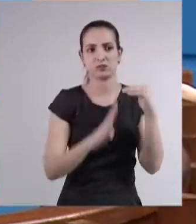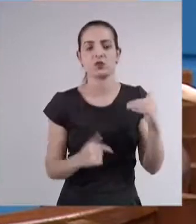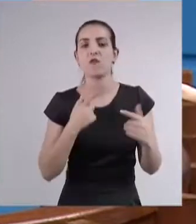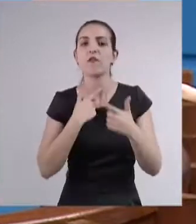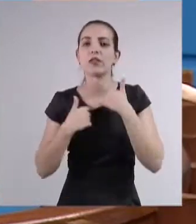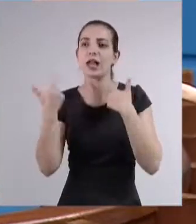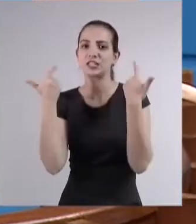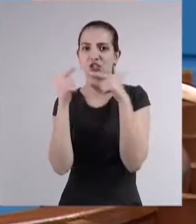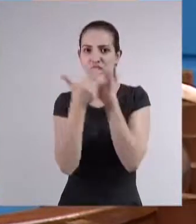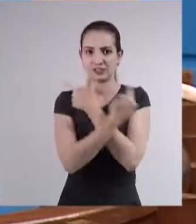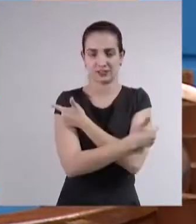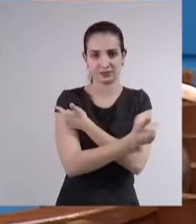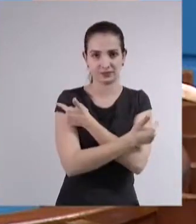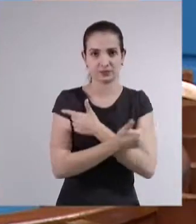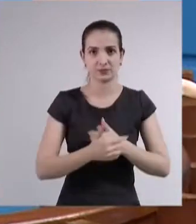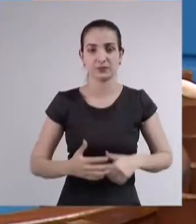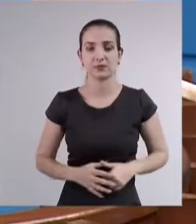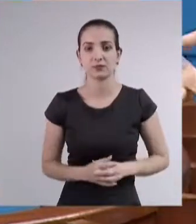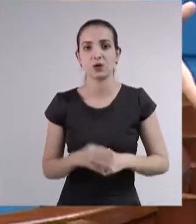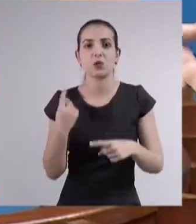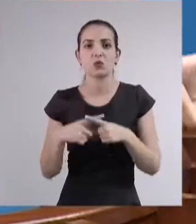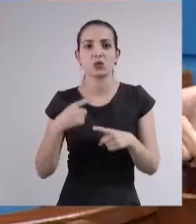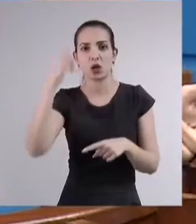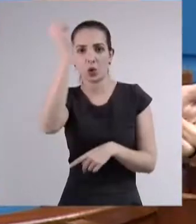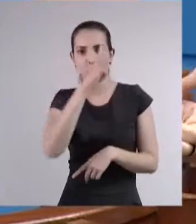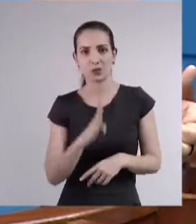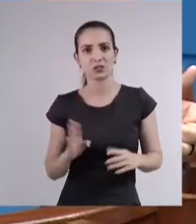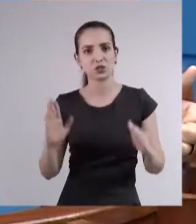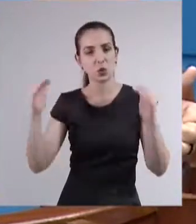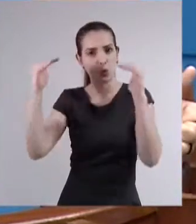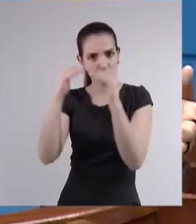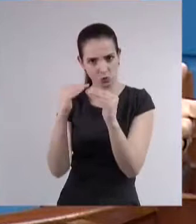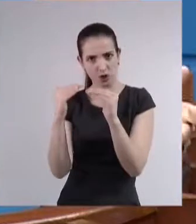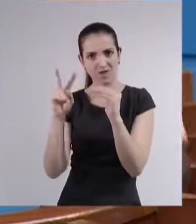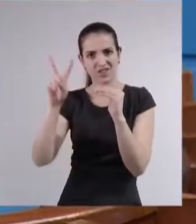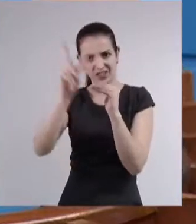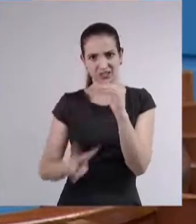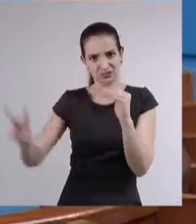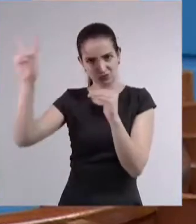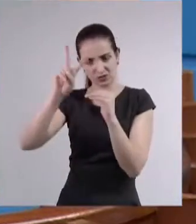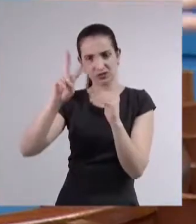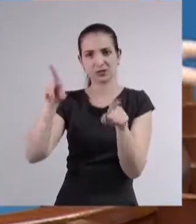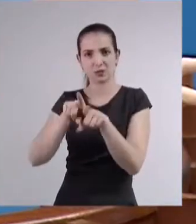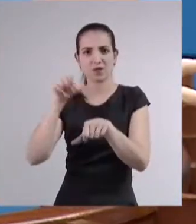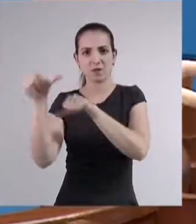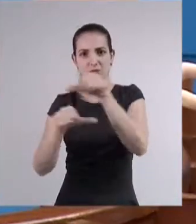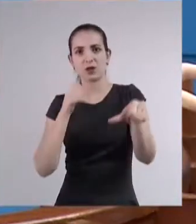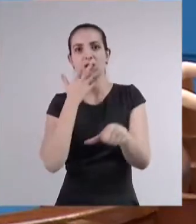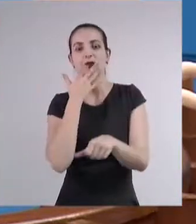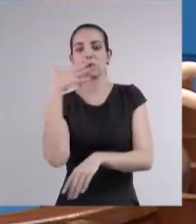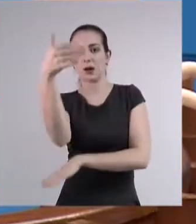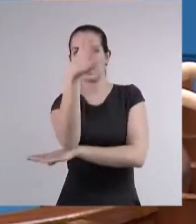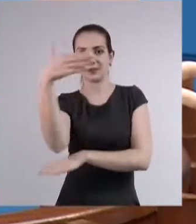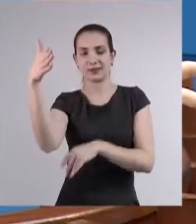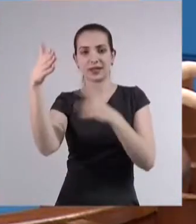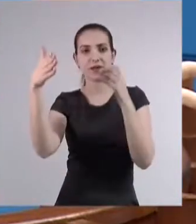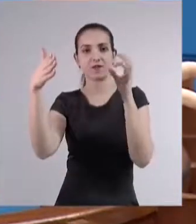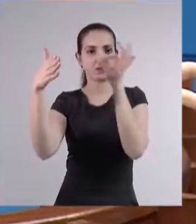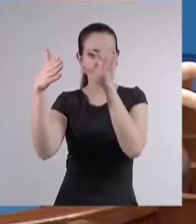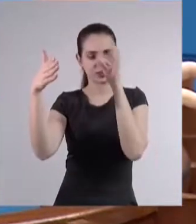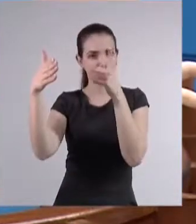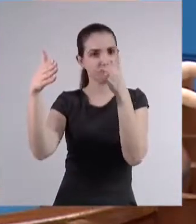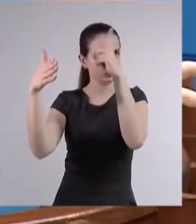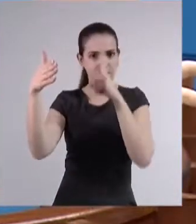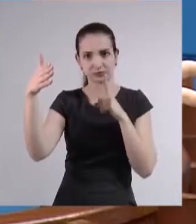risada. O Brasil vai virar uma Venezuela, vai mudar a cor da bandeira, não vai ser mais verde, amarelo,